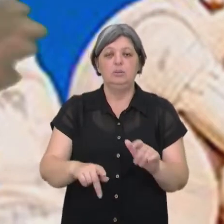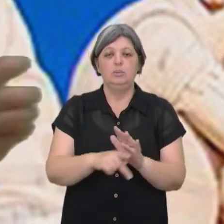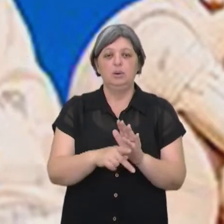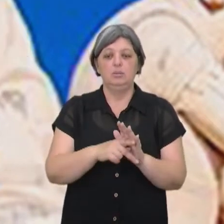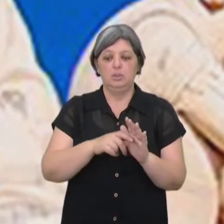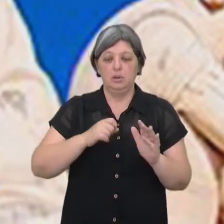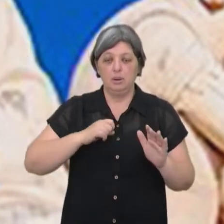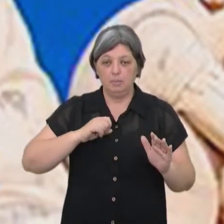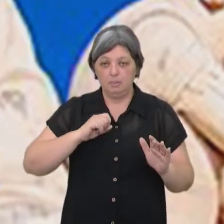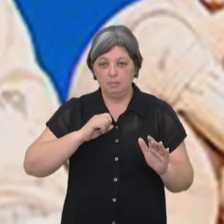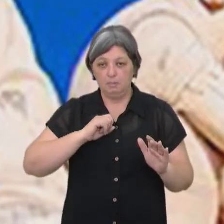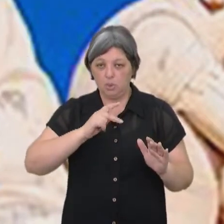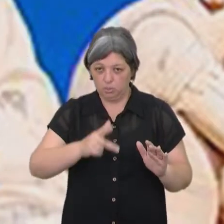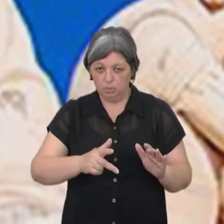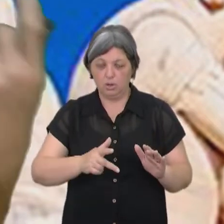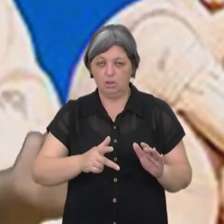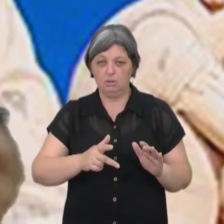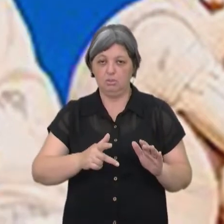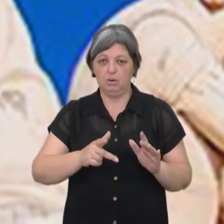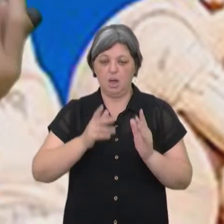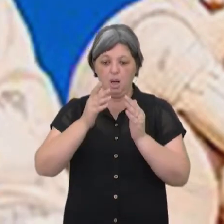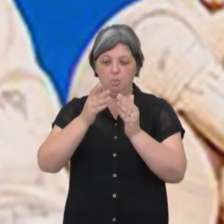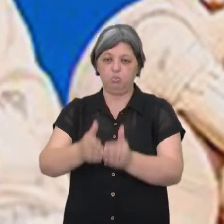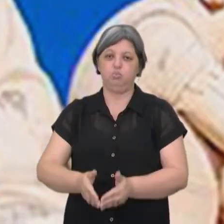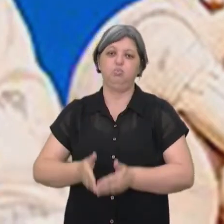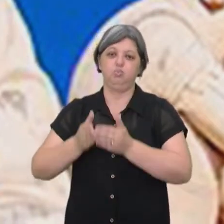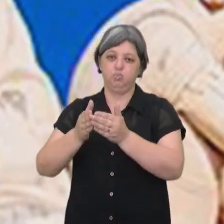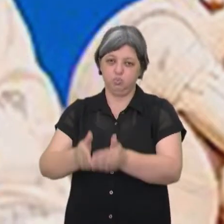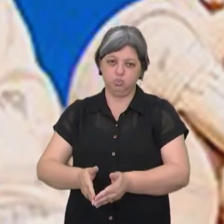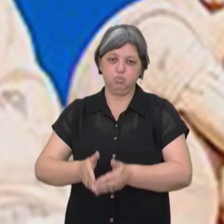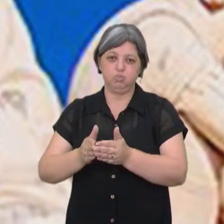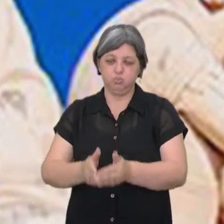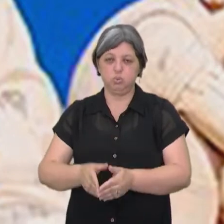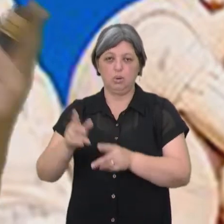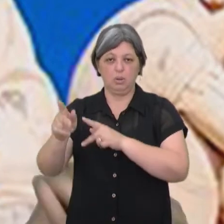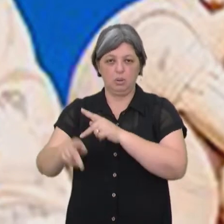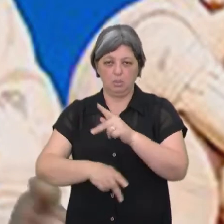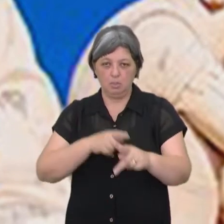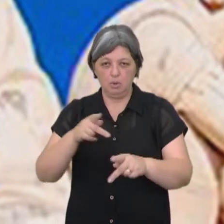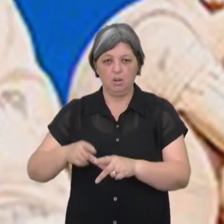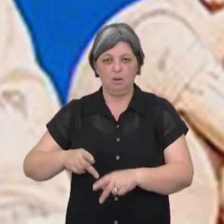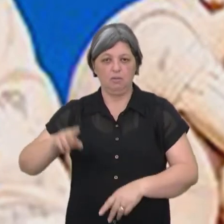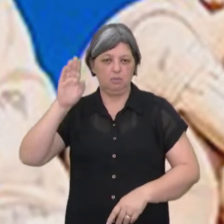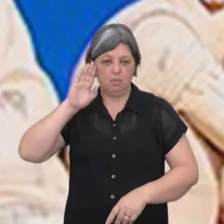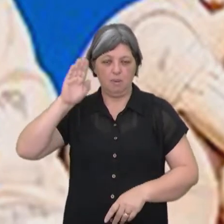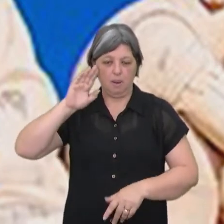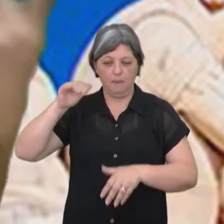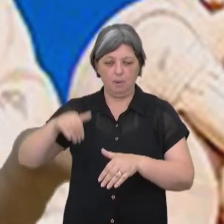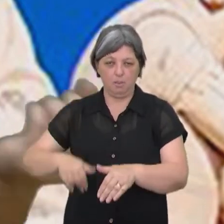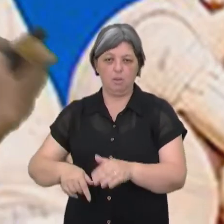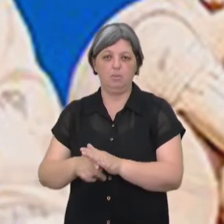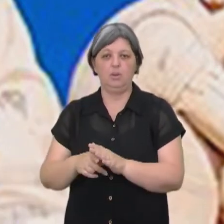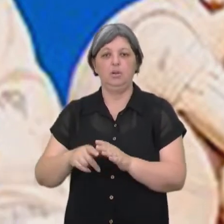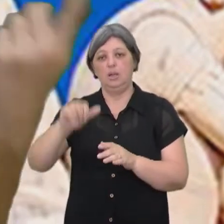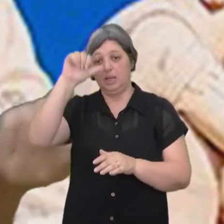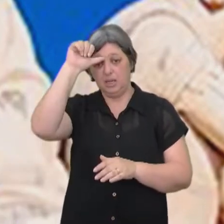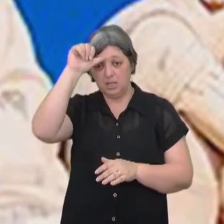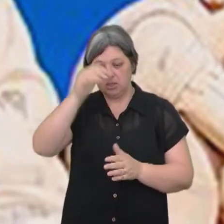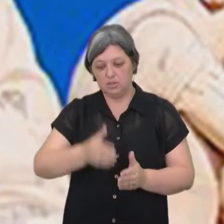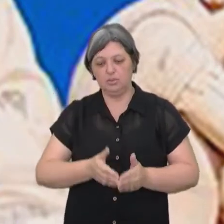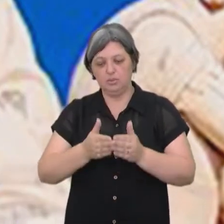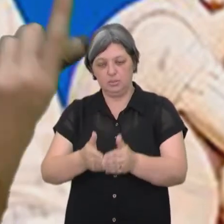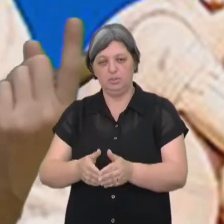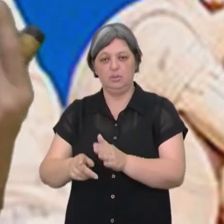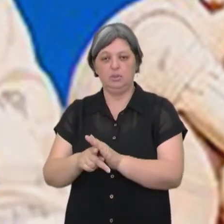Portugal saíam esses navios todos, essas armadas aí, seguindo para as Índias, inclusive também é de lá que saiu Pedro